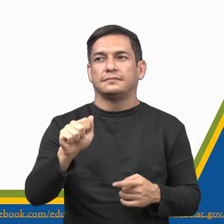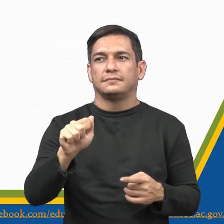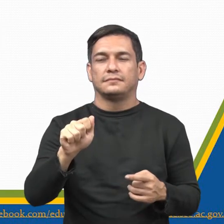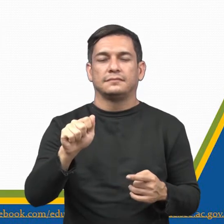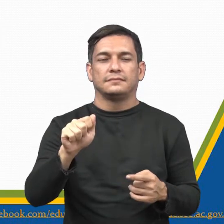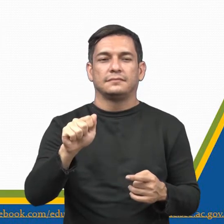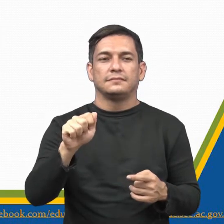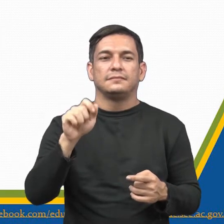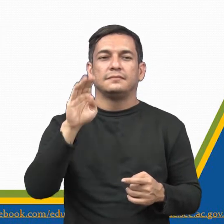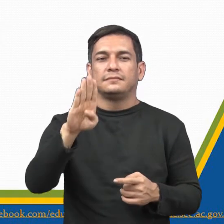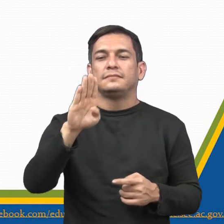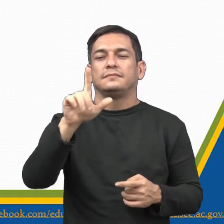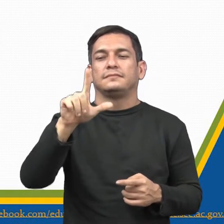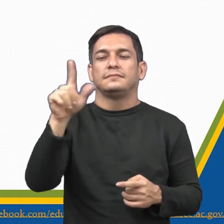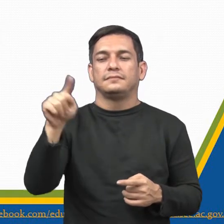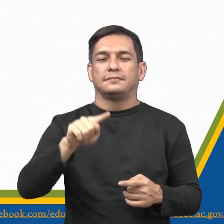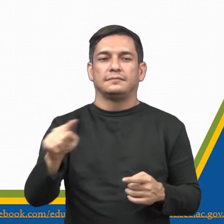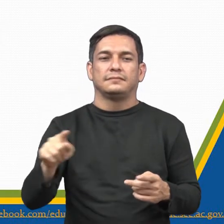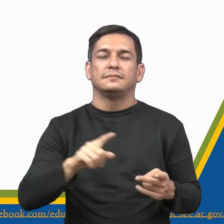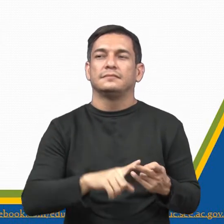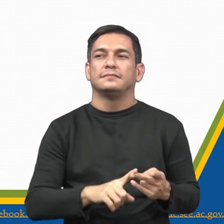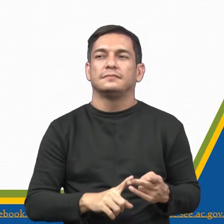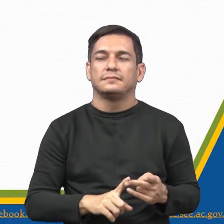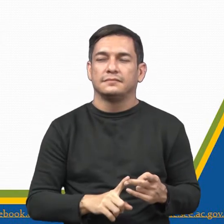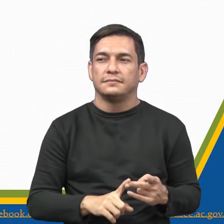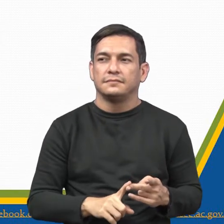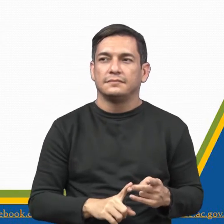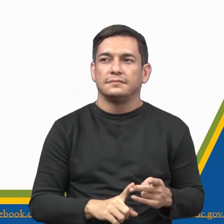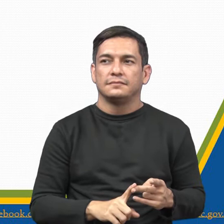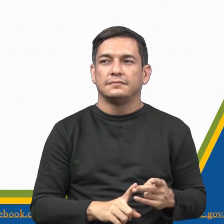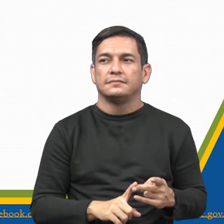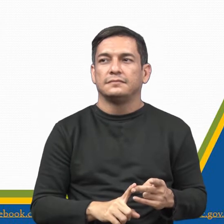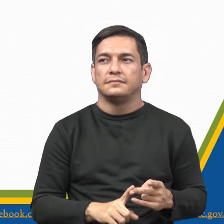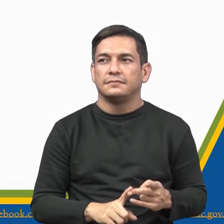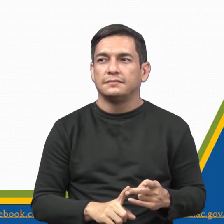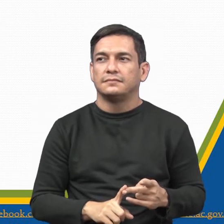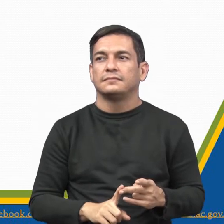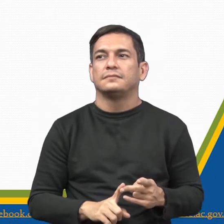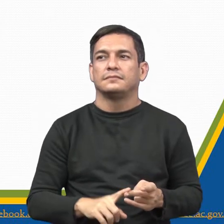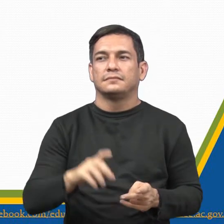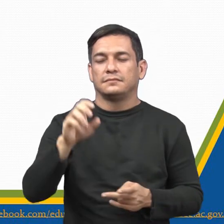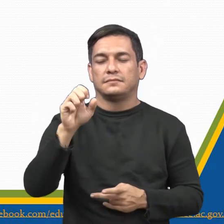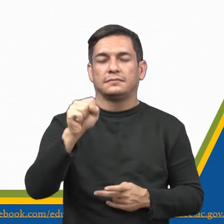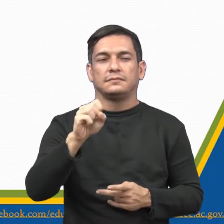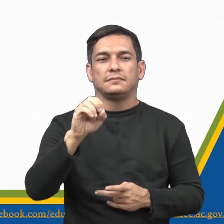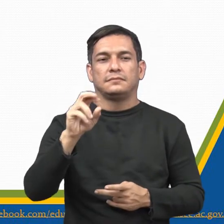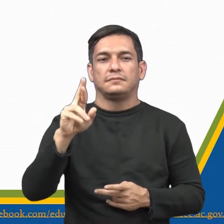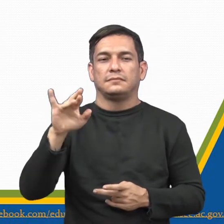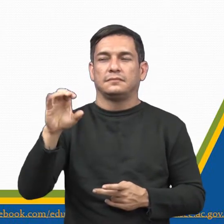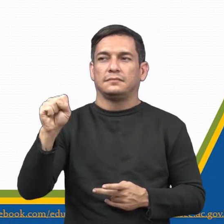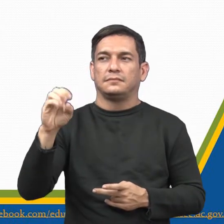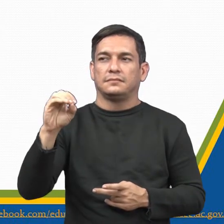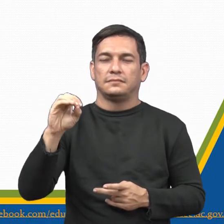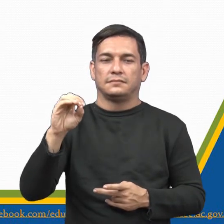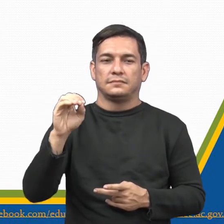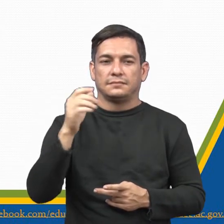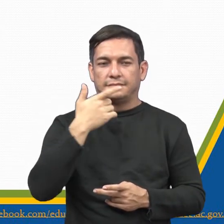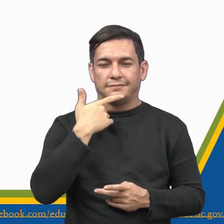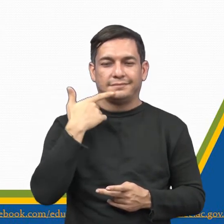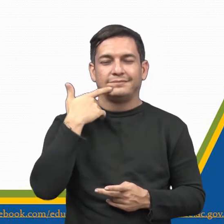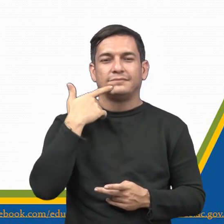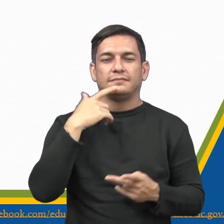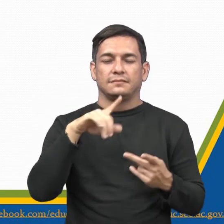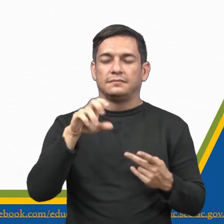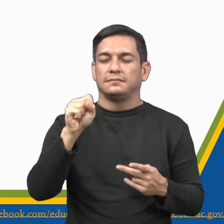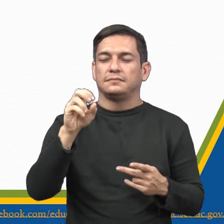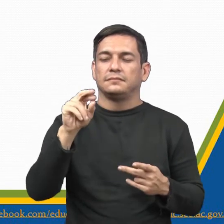no quadrinho, ó. Quer dizer beleza. Tá abreviado, né? Na internet também se usa esse símbolo aí que ele colocou,